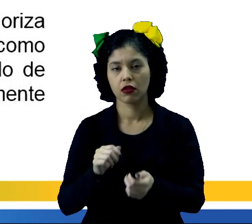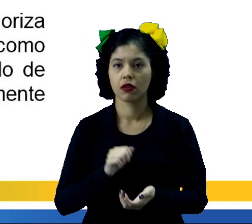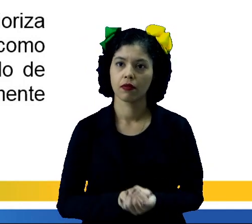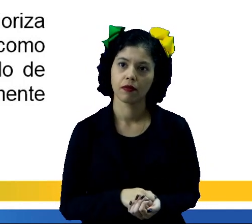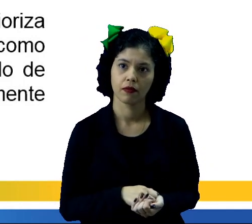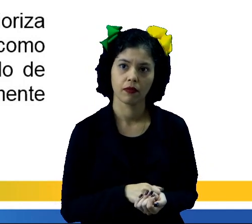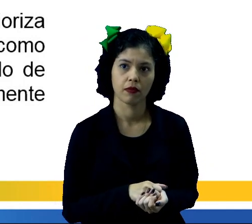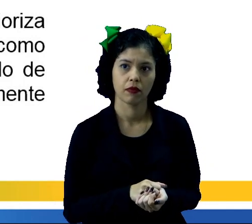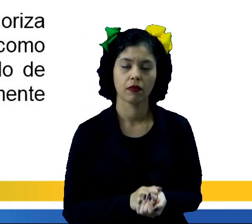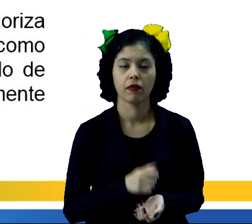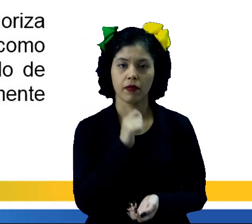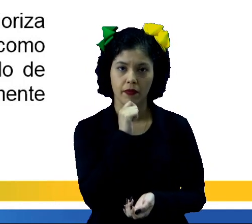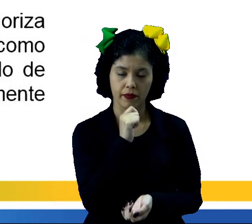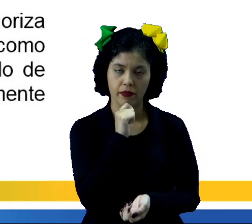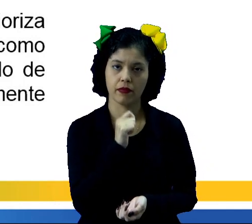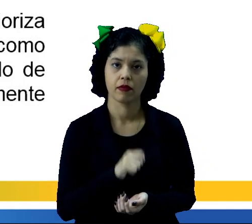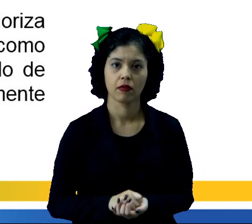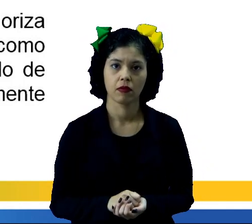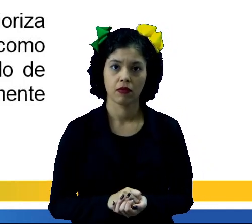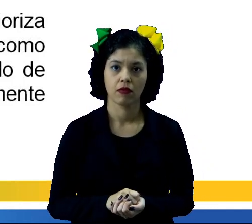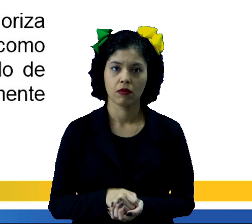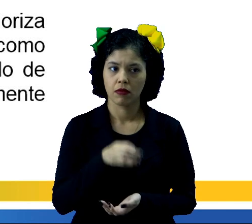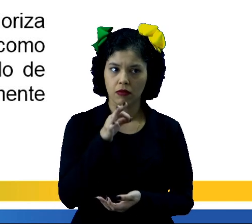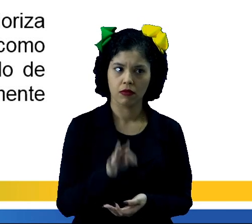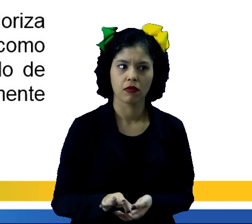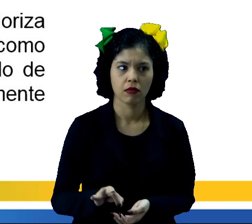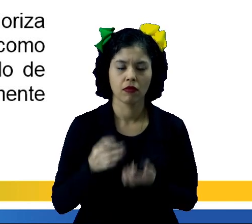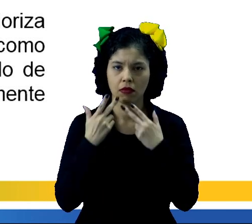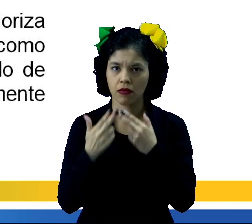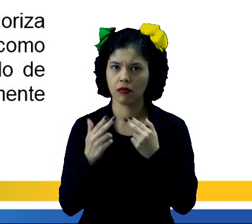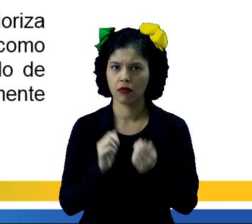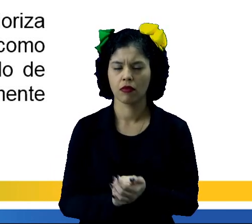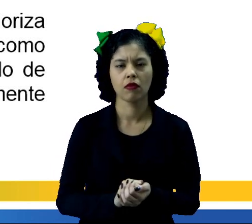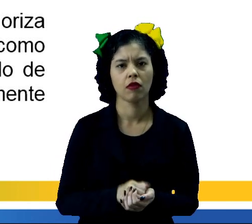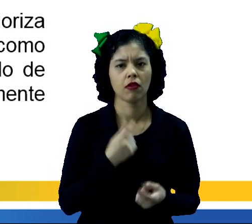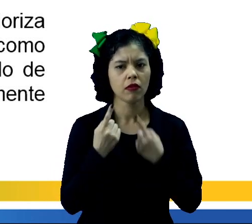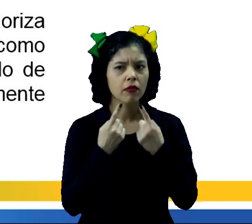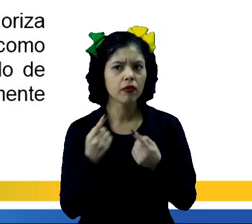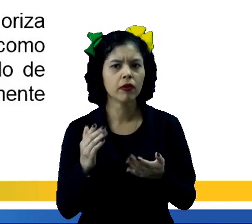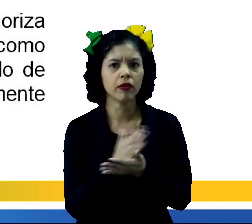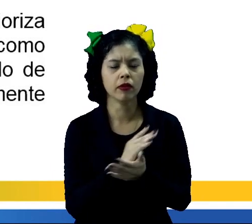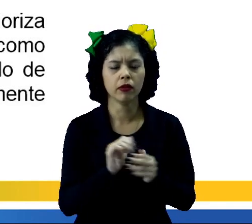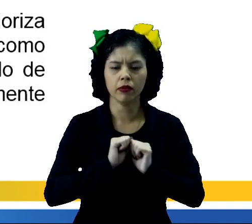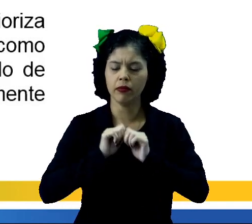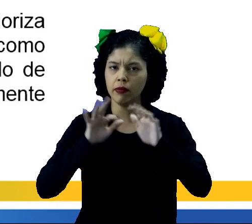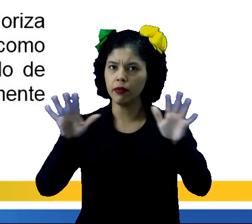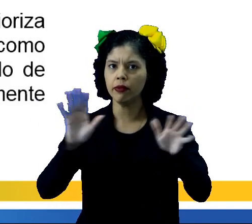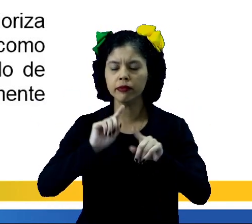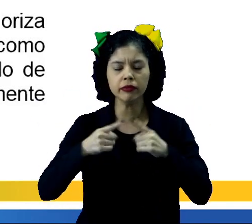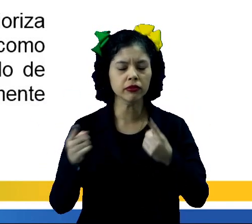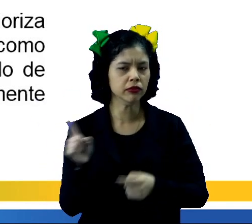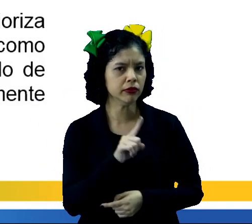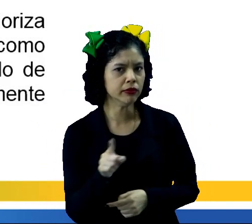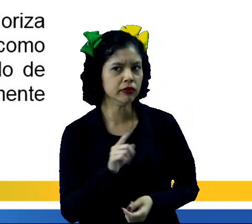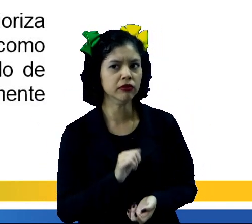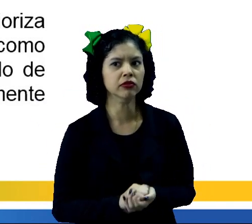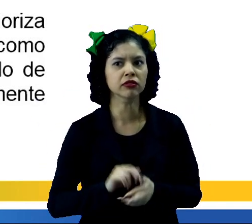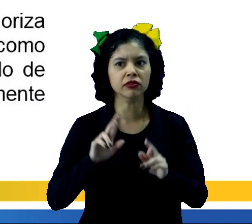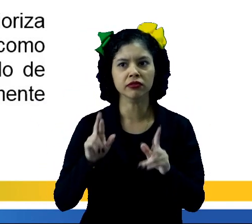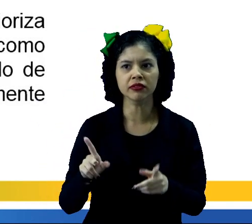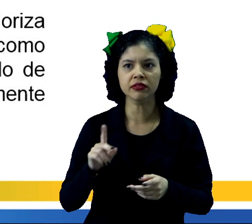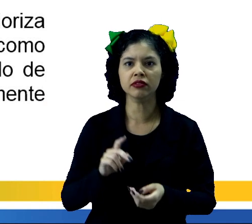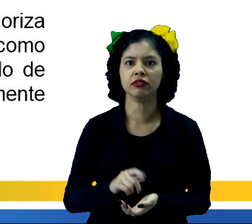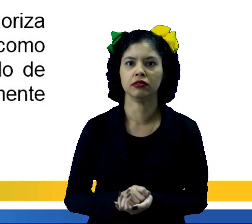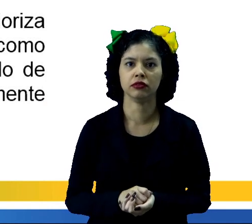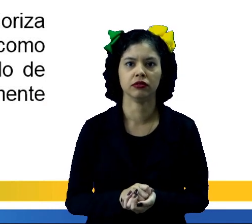costa é ainda, em certos vocábulos difere, em algumas partes, mas não de maneira que se deixem de